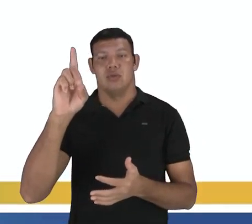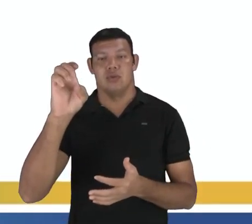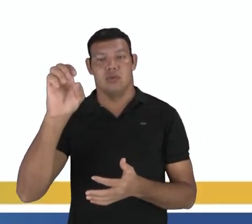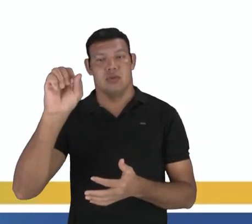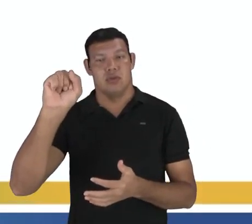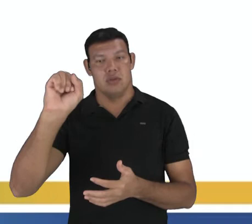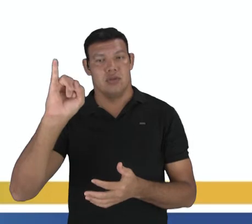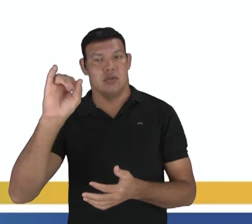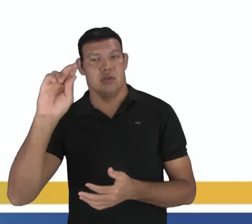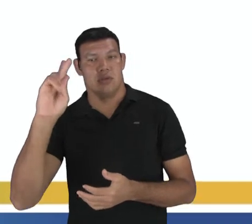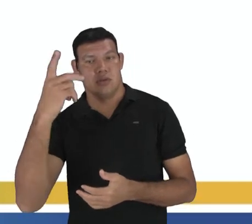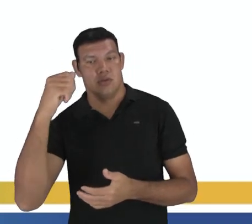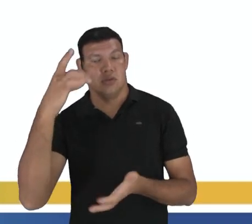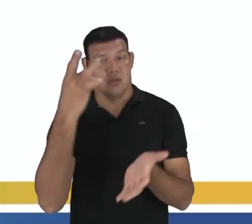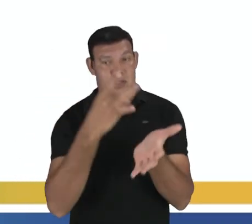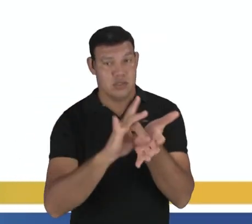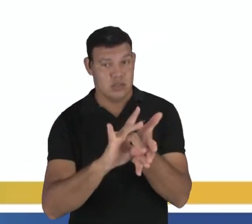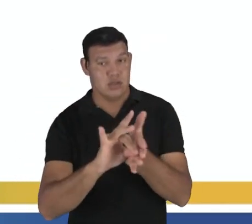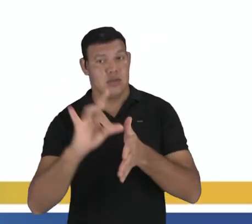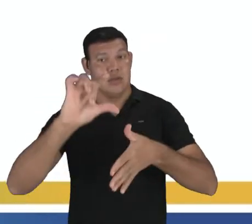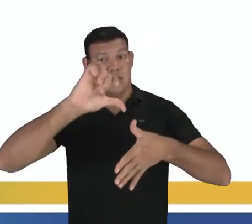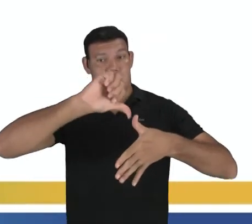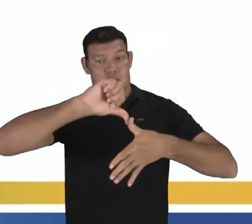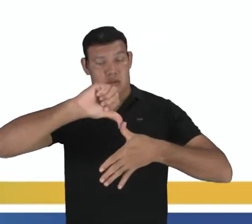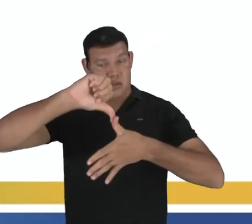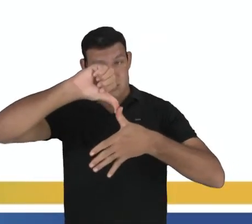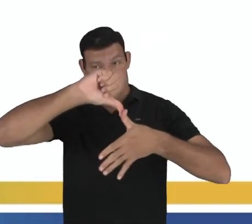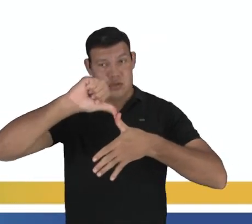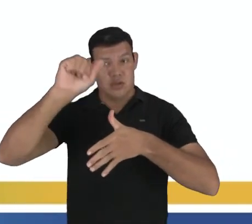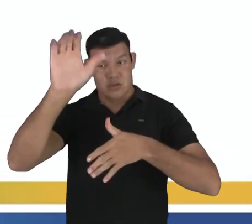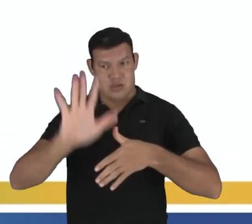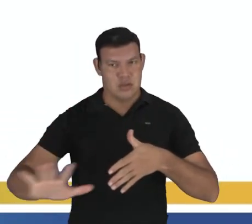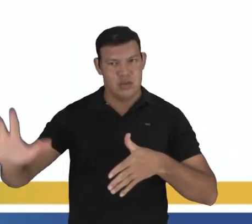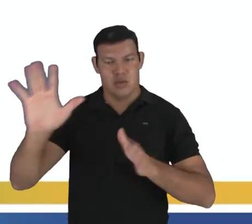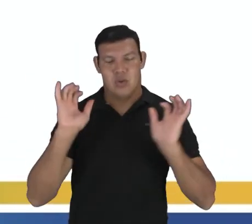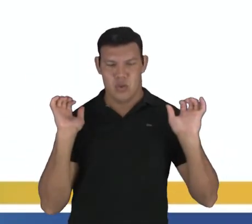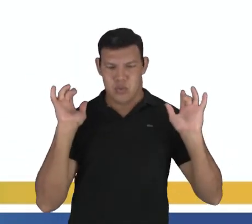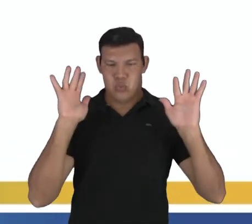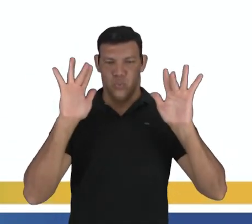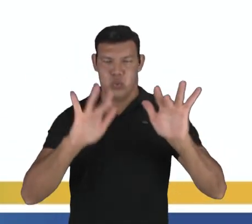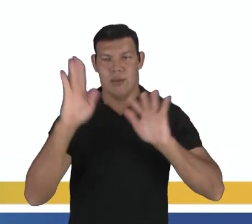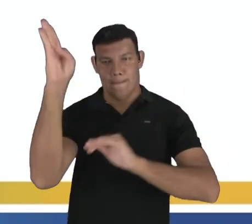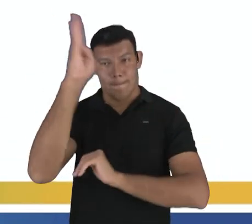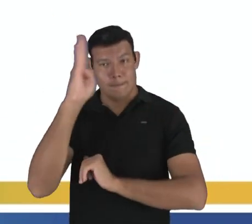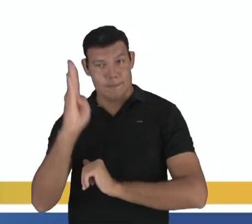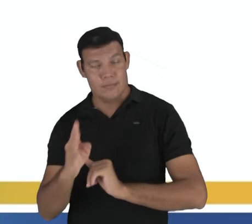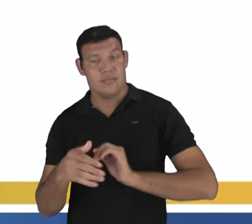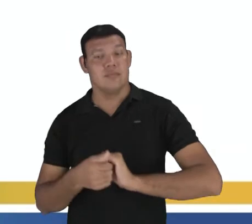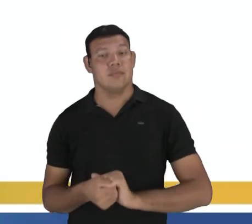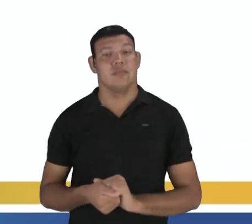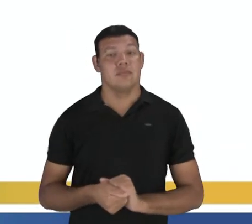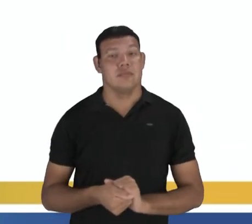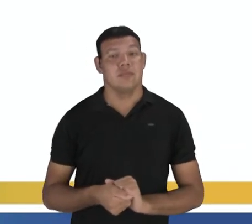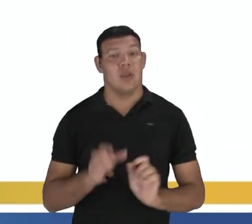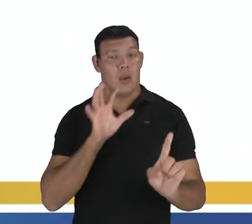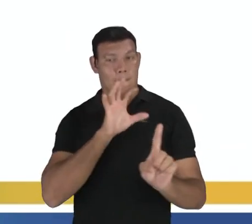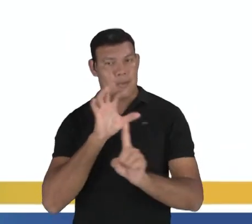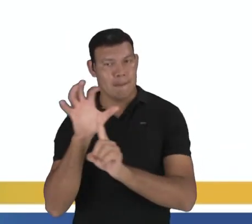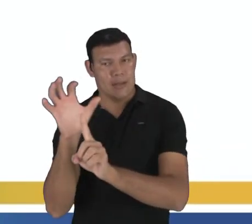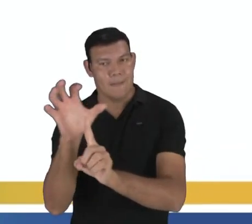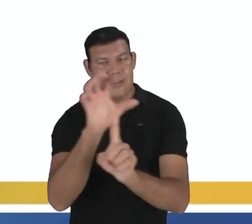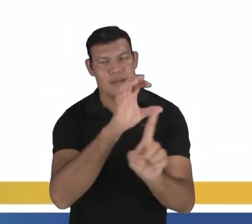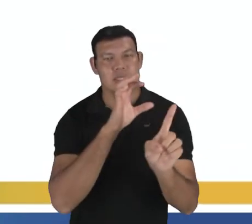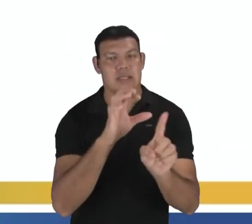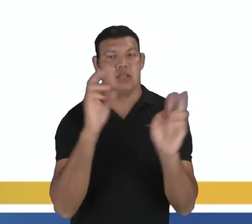os inimigos da Espanha na Europa, eles invadem o Brasil, né, a gente vai ter aí a influência,